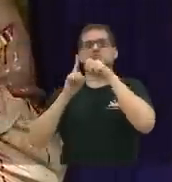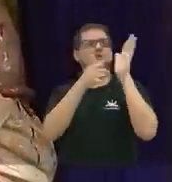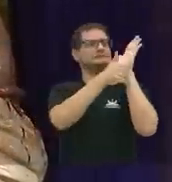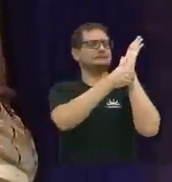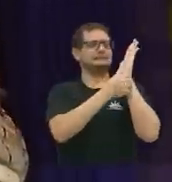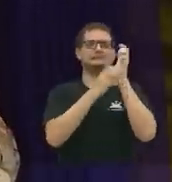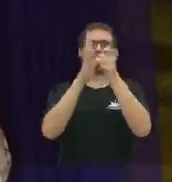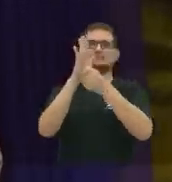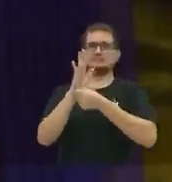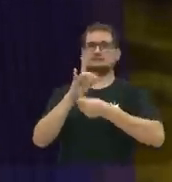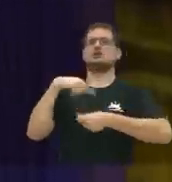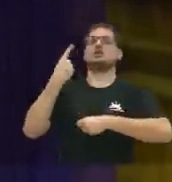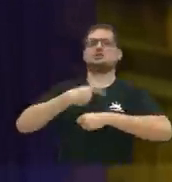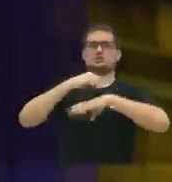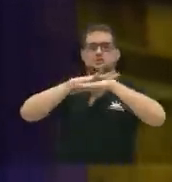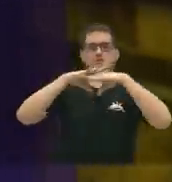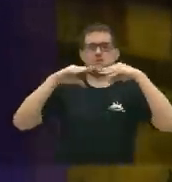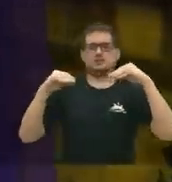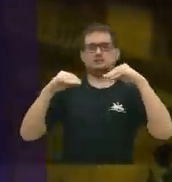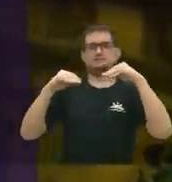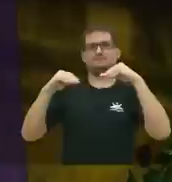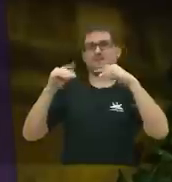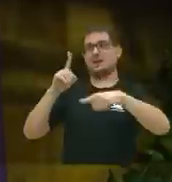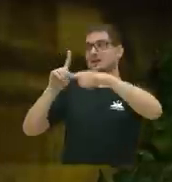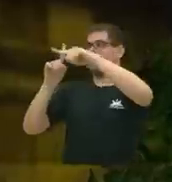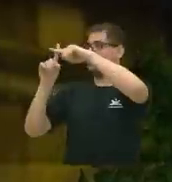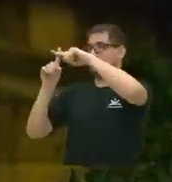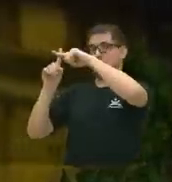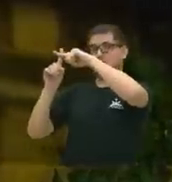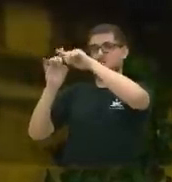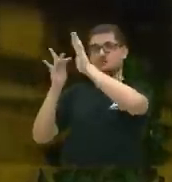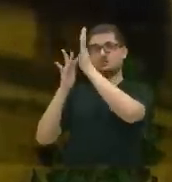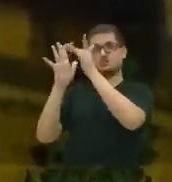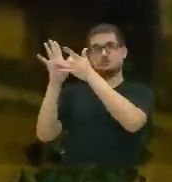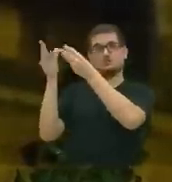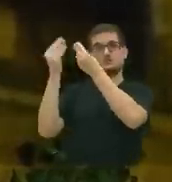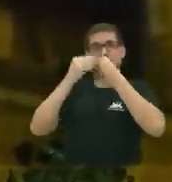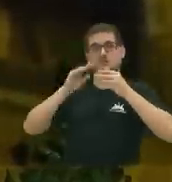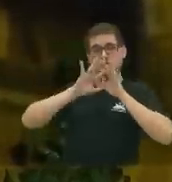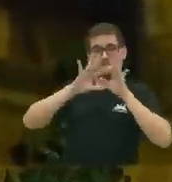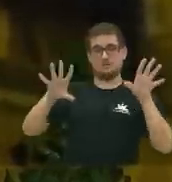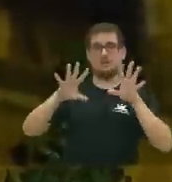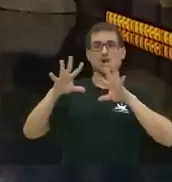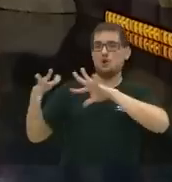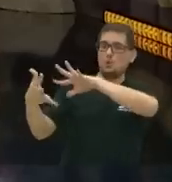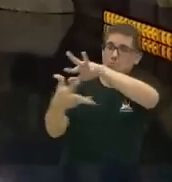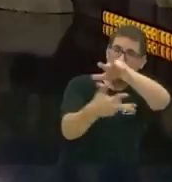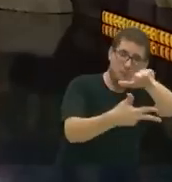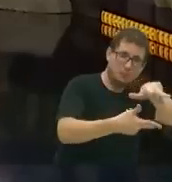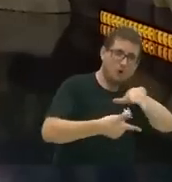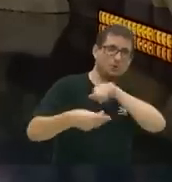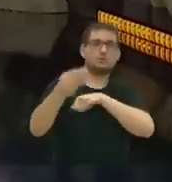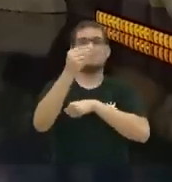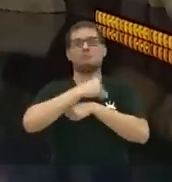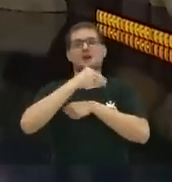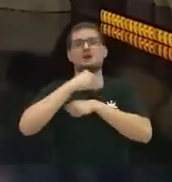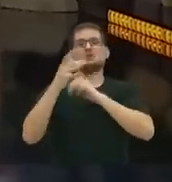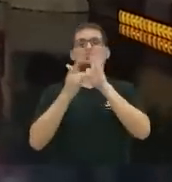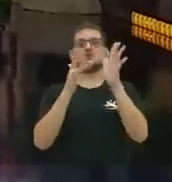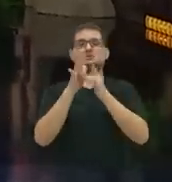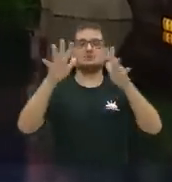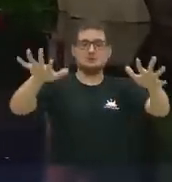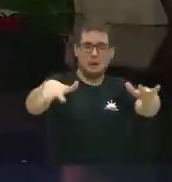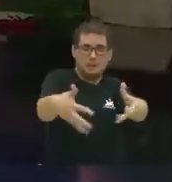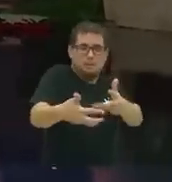fomos libertados. Ele carregou o pecado da humanidade. Você acha